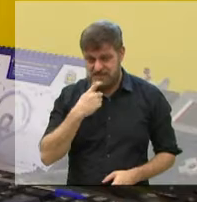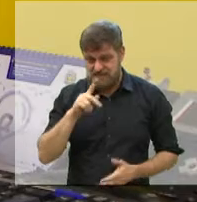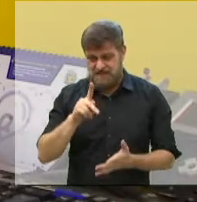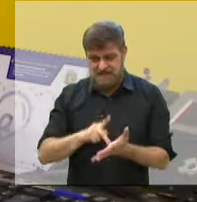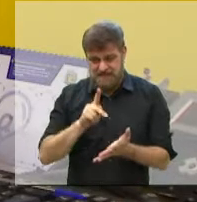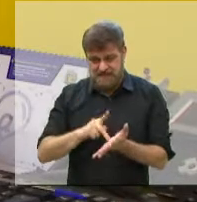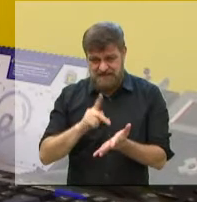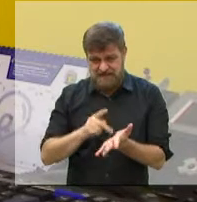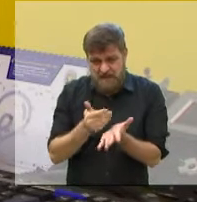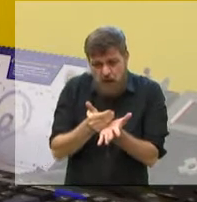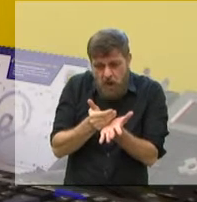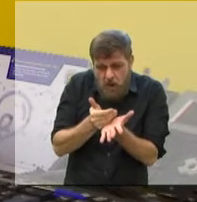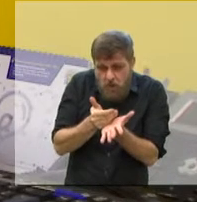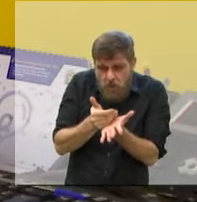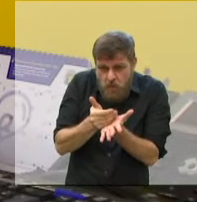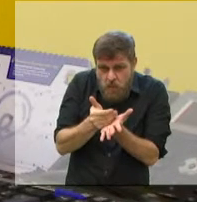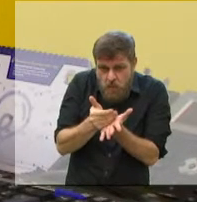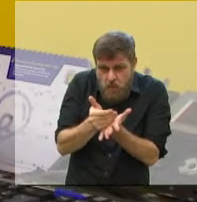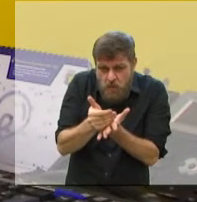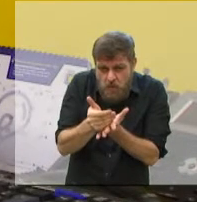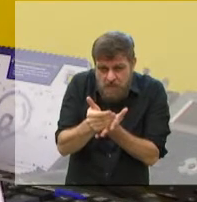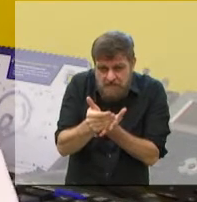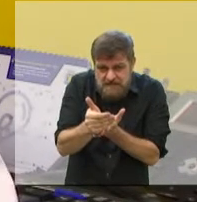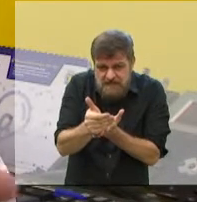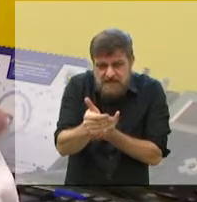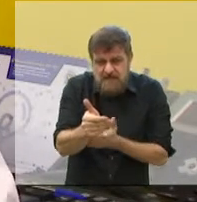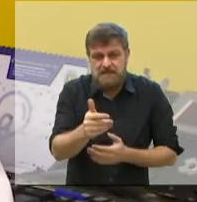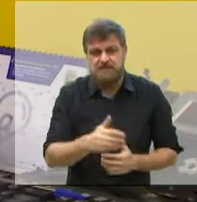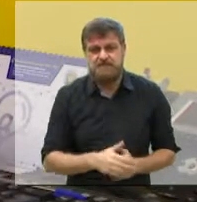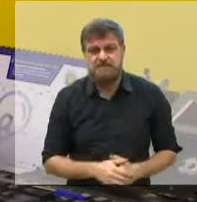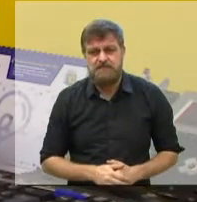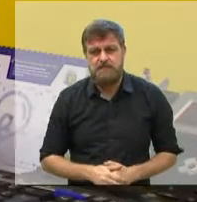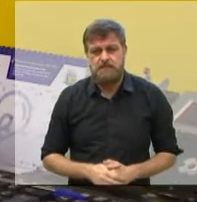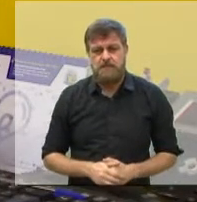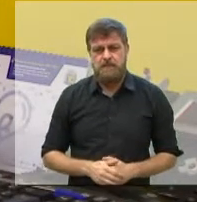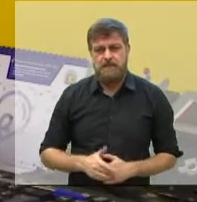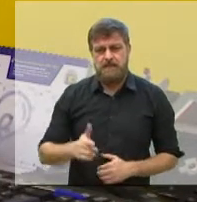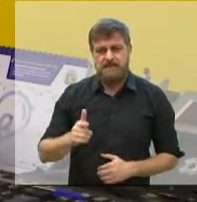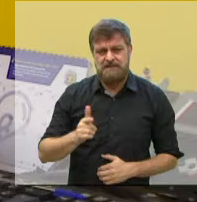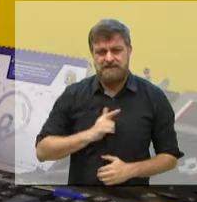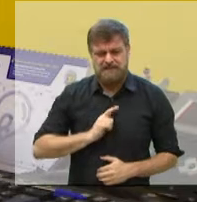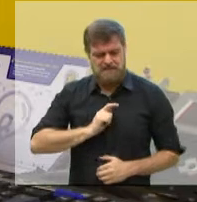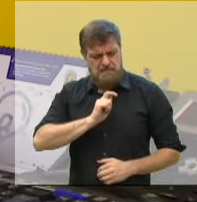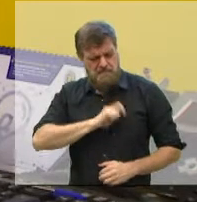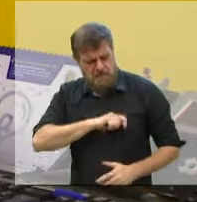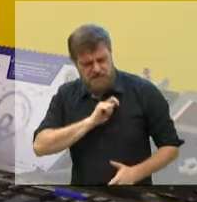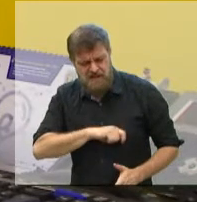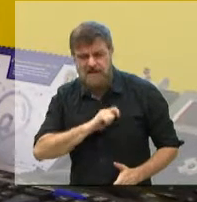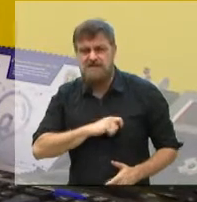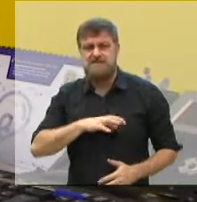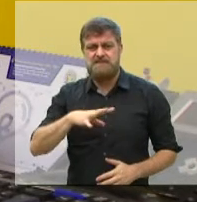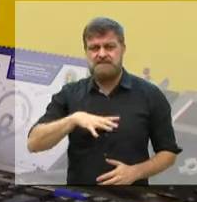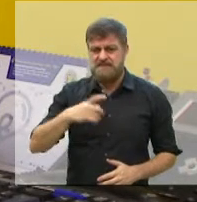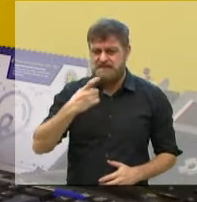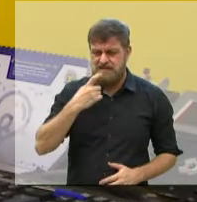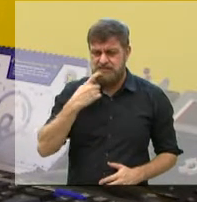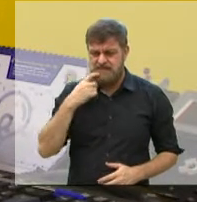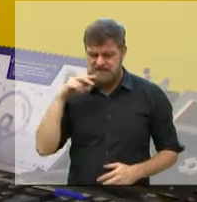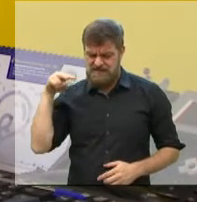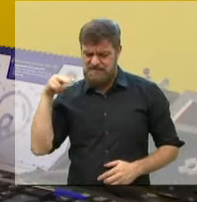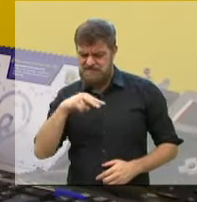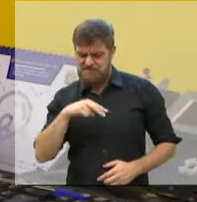estava começando a subir daquelas maldades que infelizmente Campinas era visto,